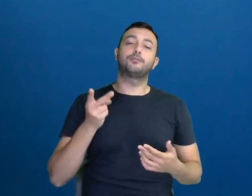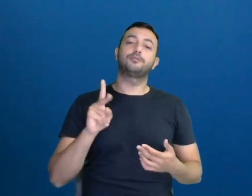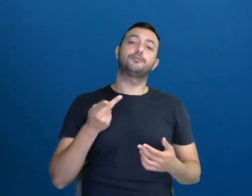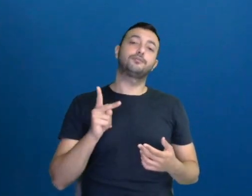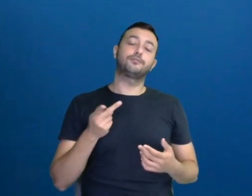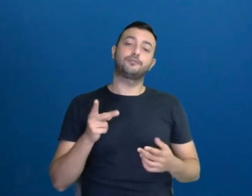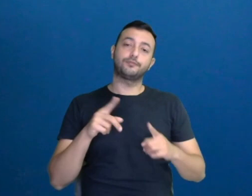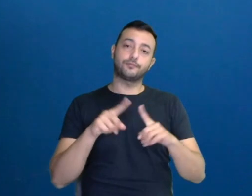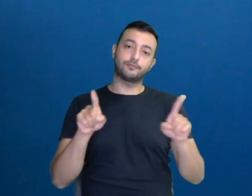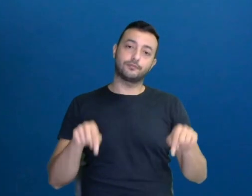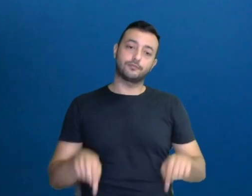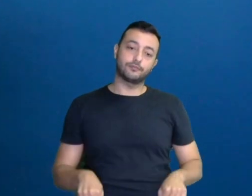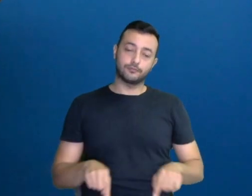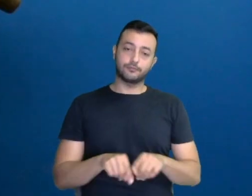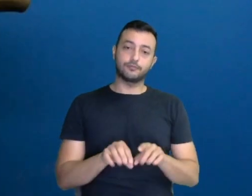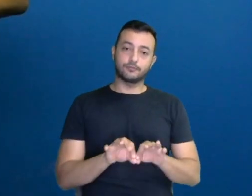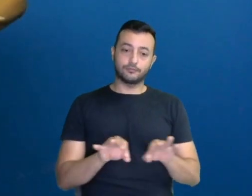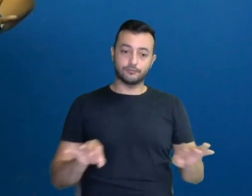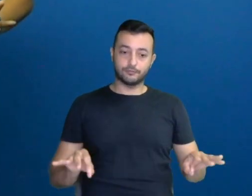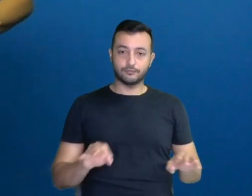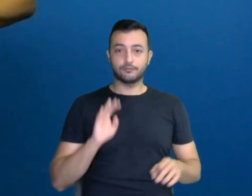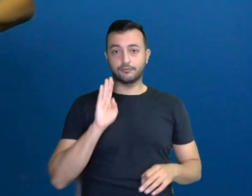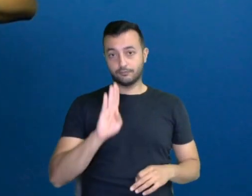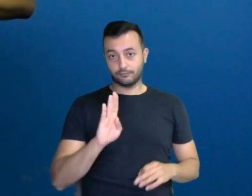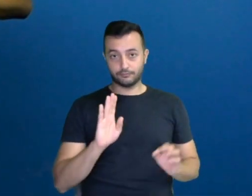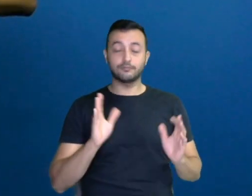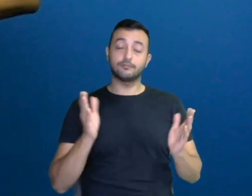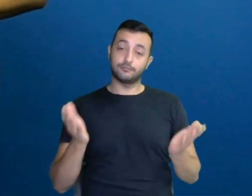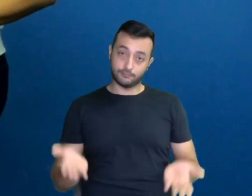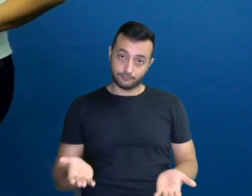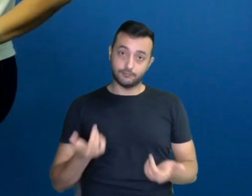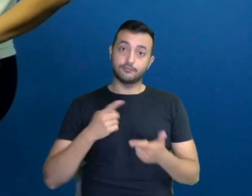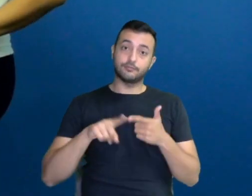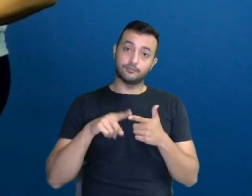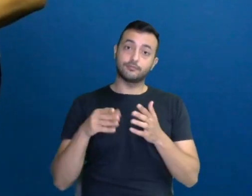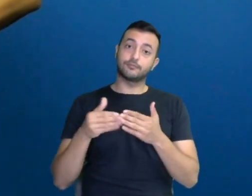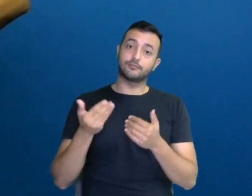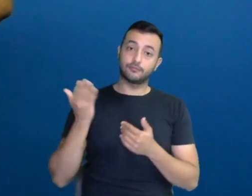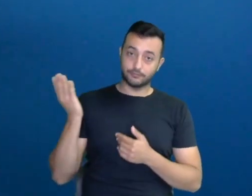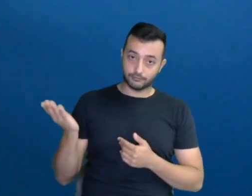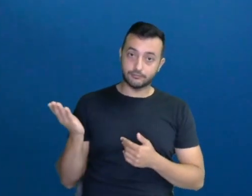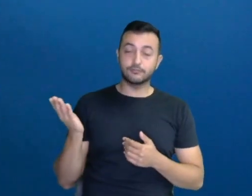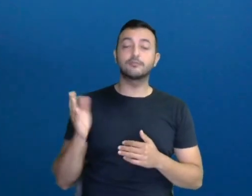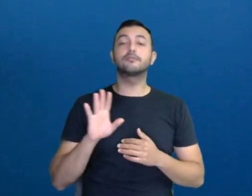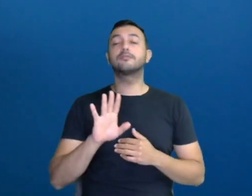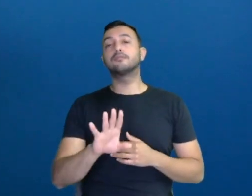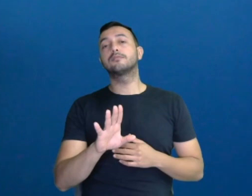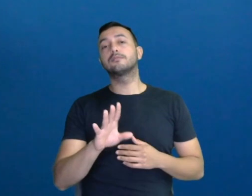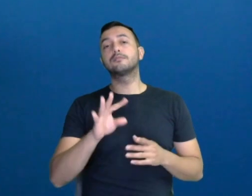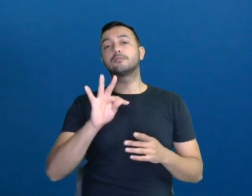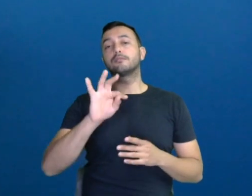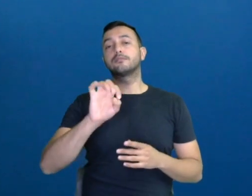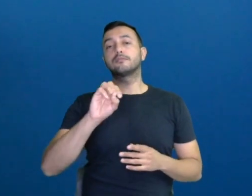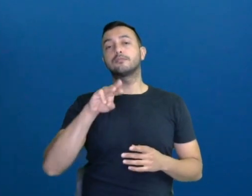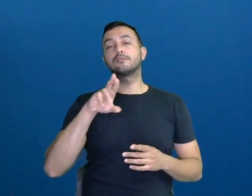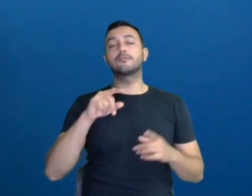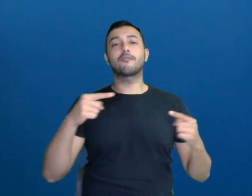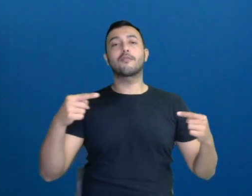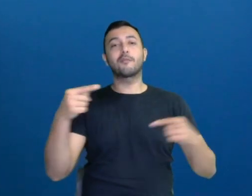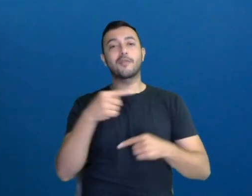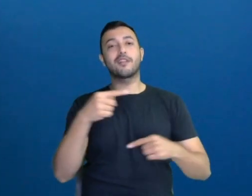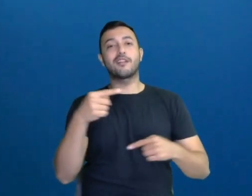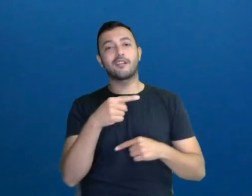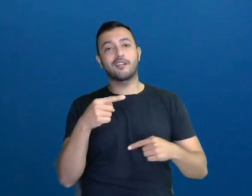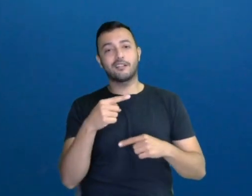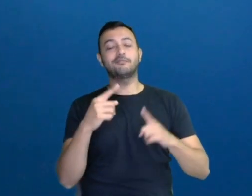2 terrenos virado aí para a rua B? É isso que o problema pede. Mas, gente, teorema de Tales, ó,